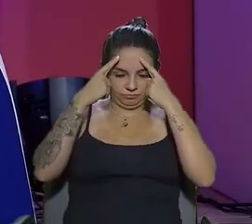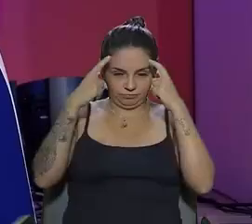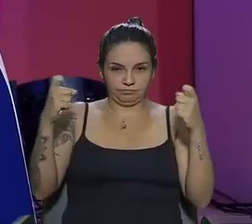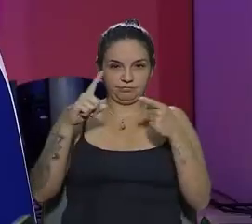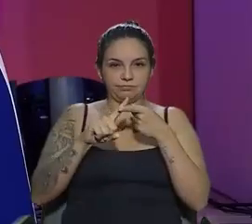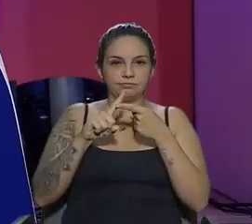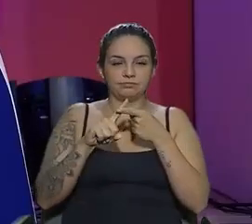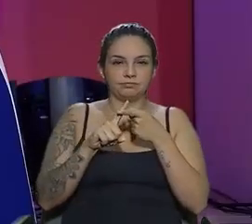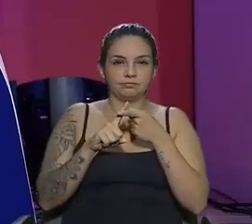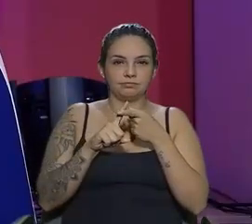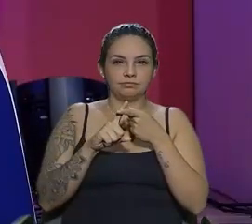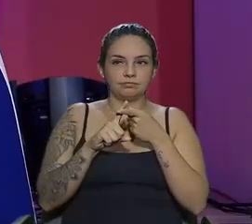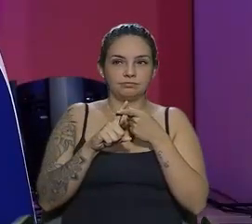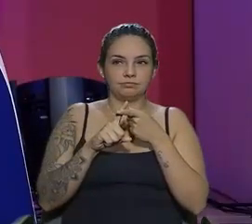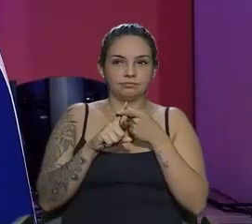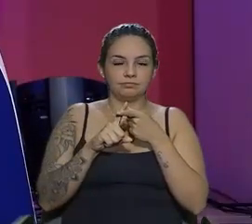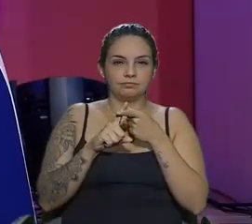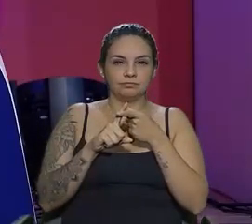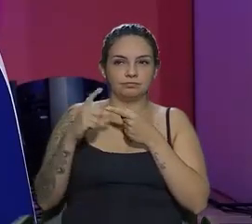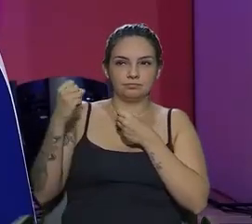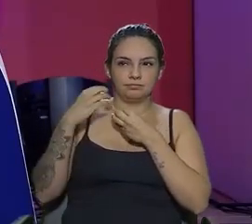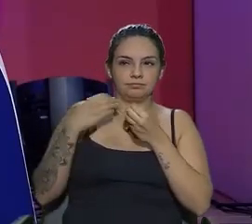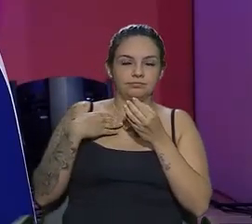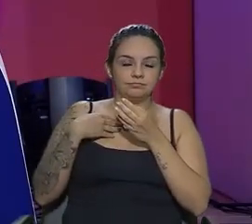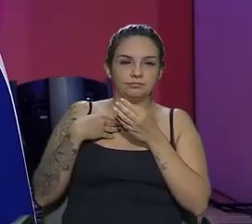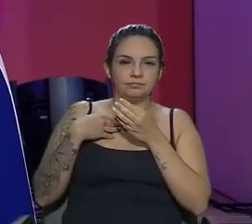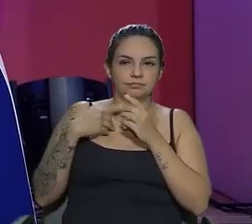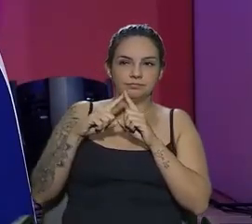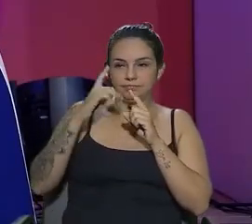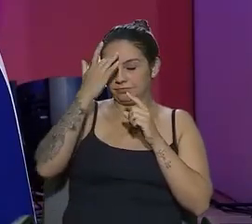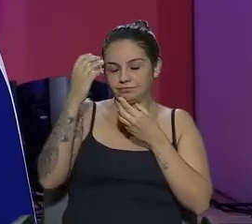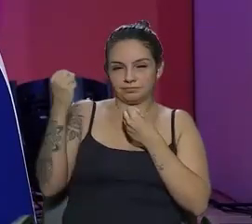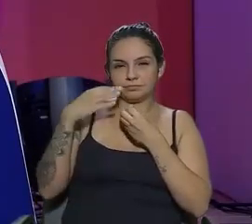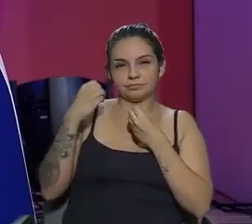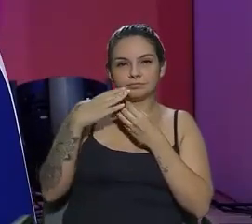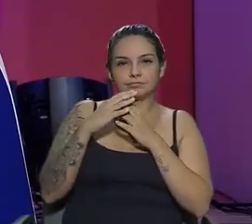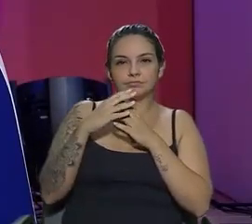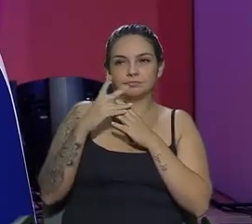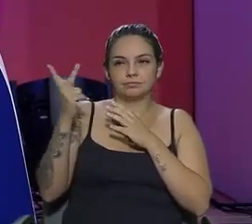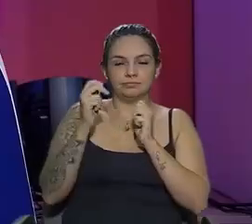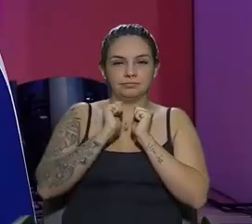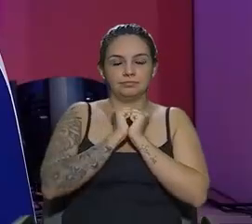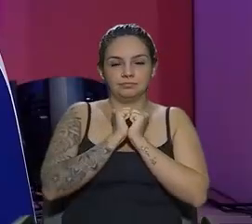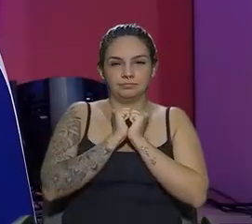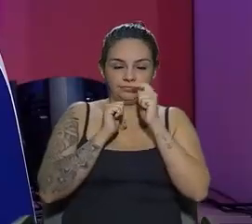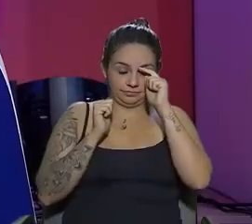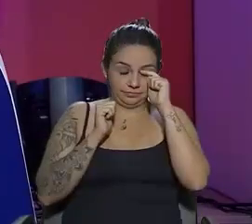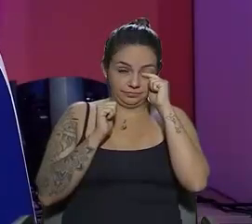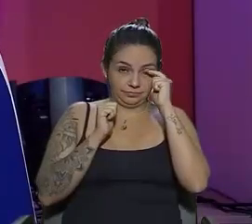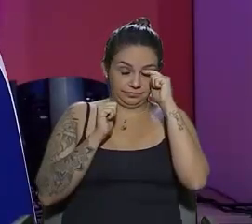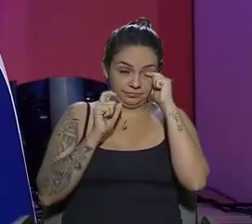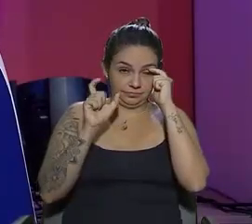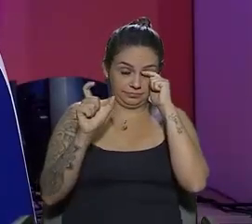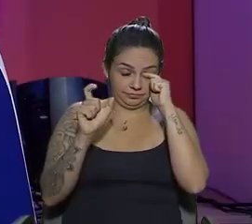vingar, né? E aí Marcelino vai me ensinar, e a Conceição Evaristo também vão me ensinar, eles dois juntos, sobre